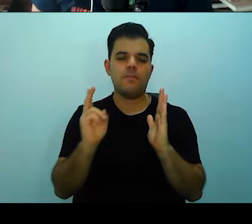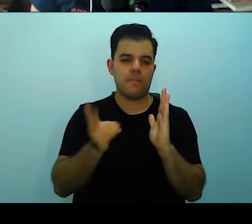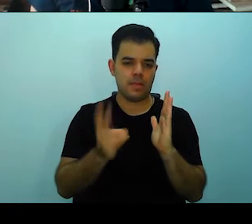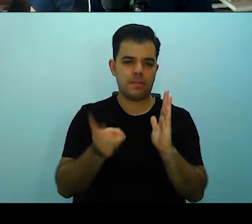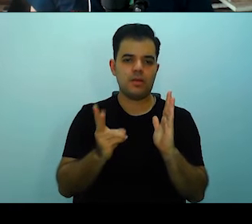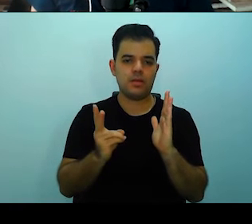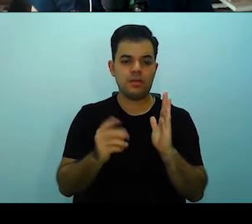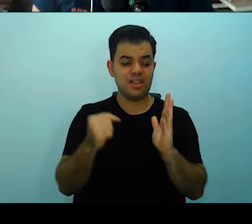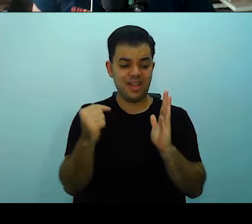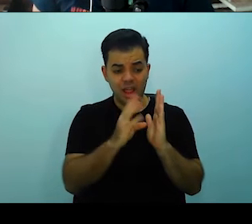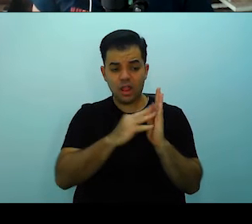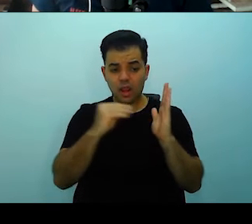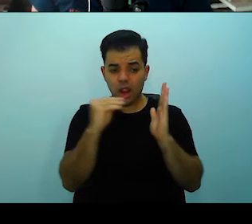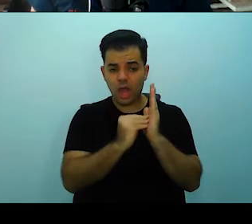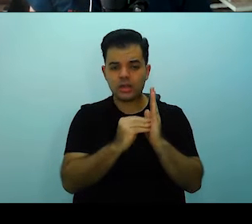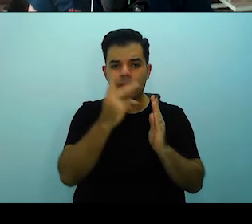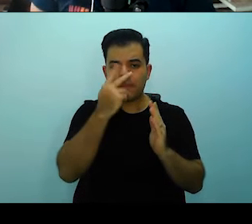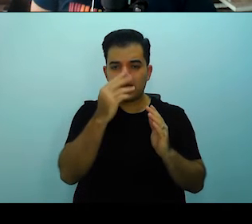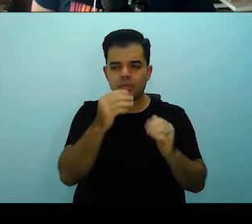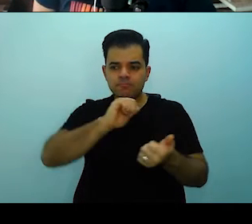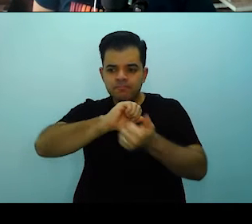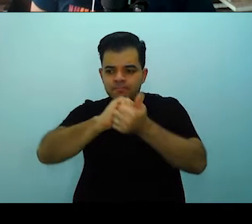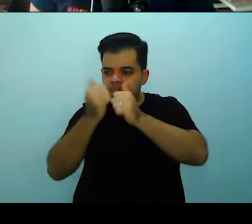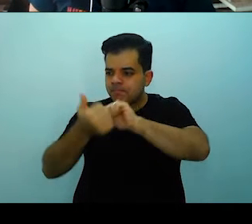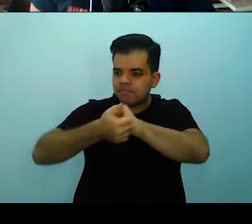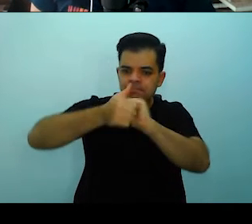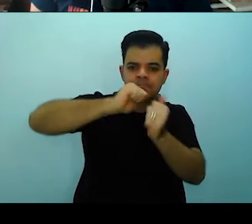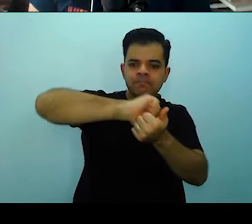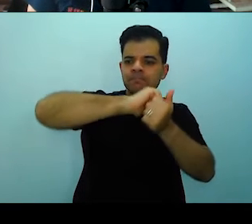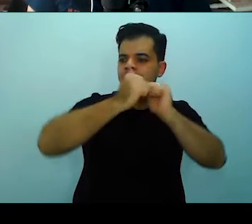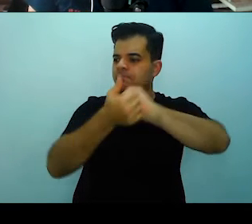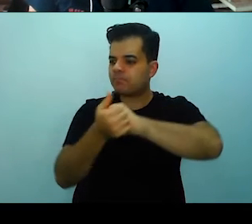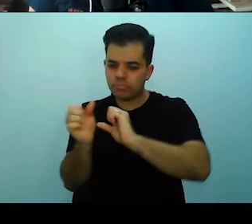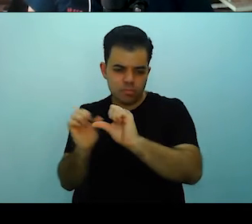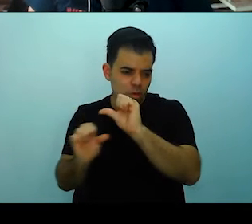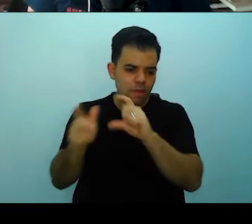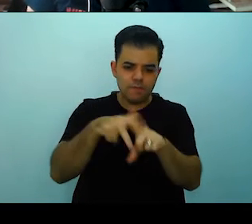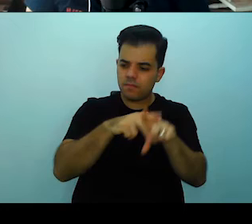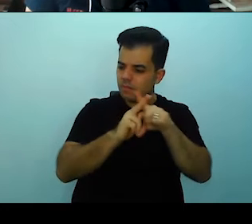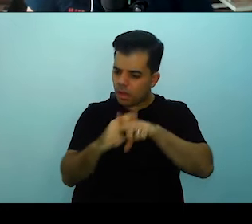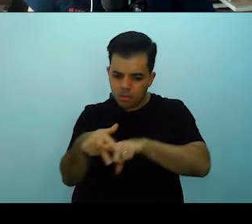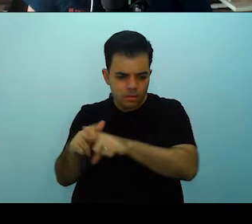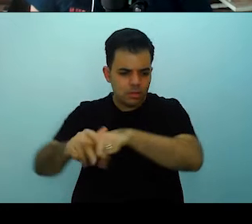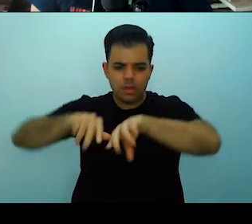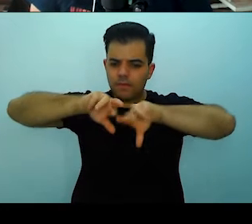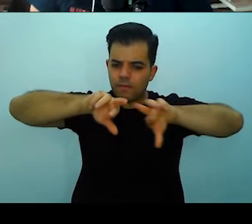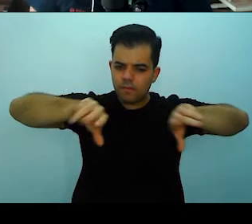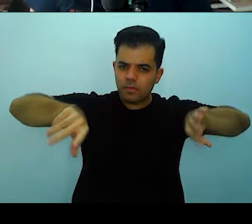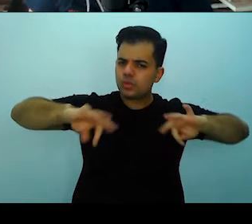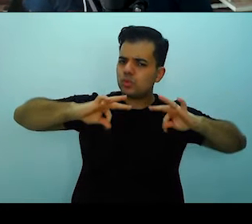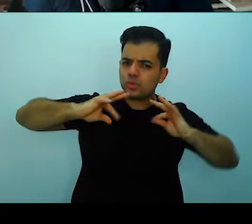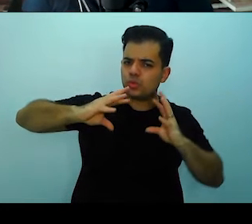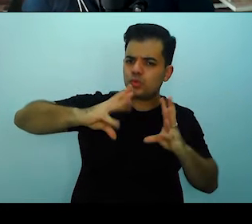através dela que você adquire flexibilidade para poder variar a ferramenta, para poder variar a sua stack.